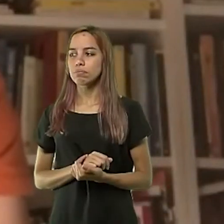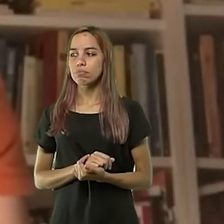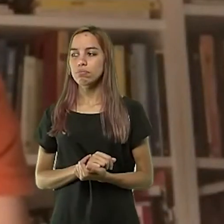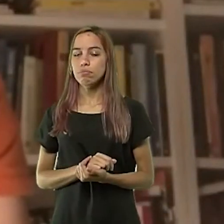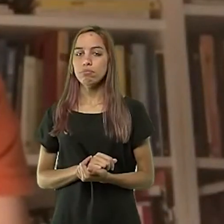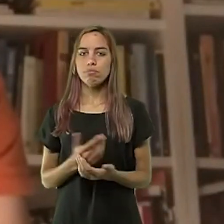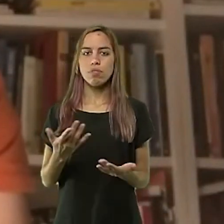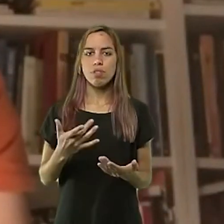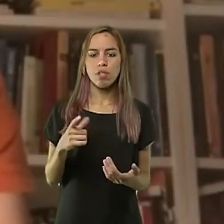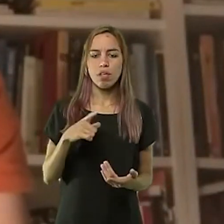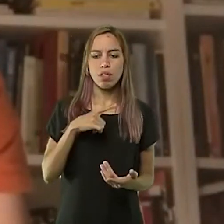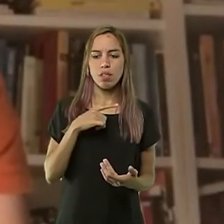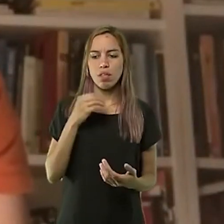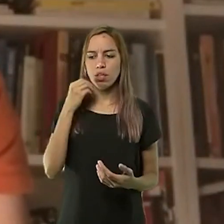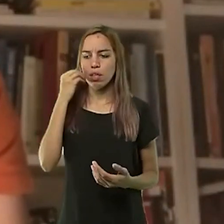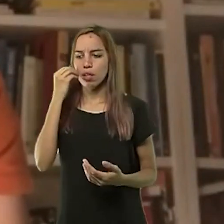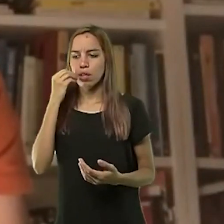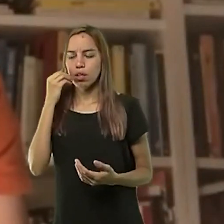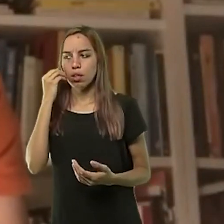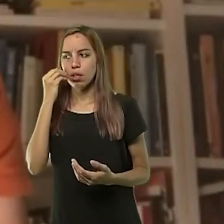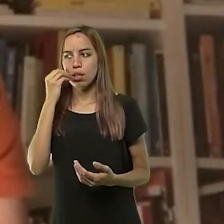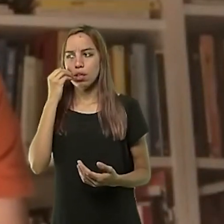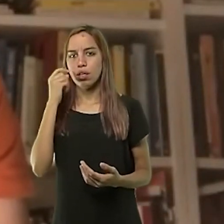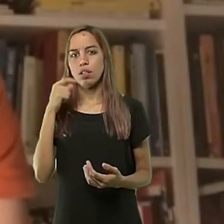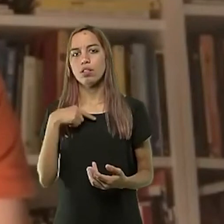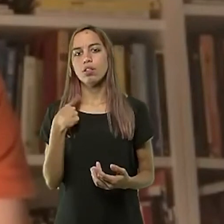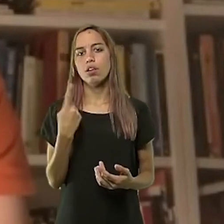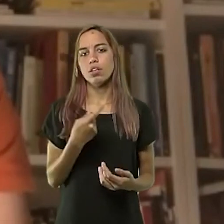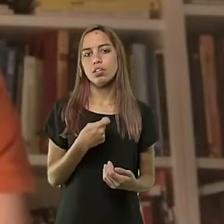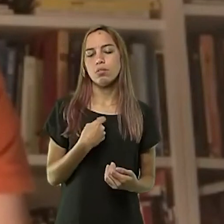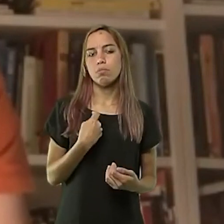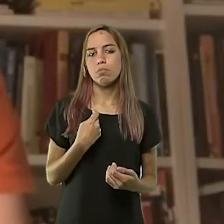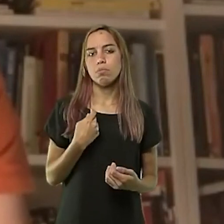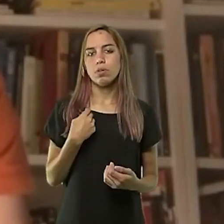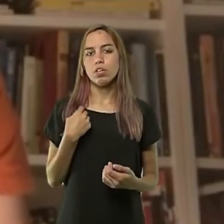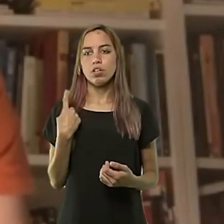Ainda assim creio que nós precisamos de algum distanciamento, precisamos